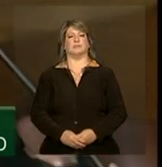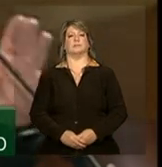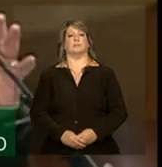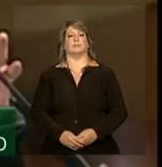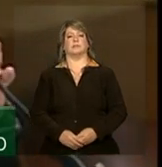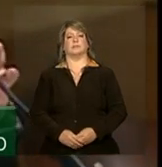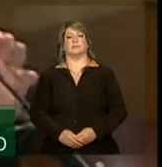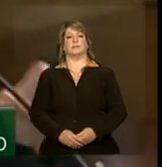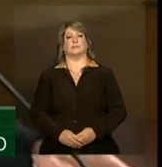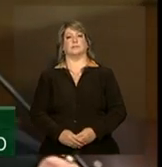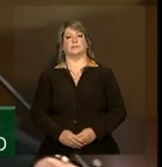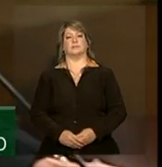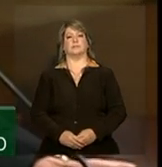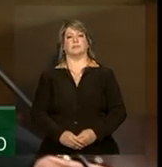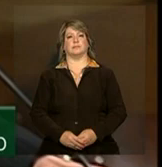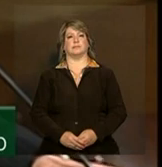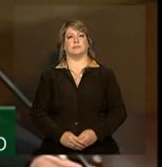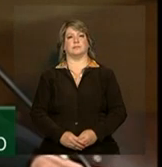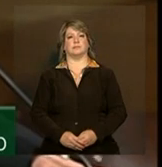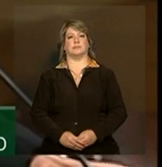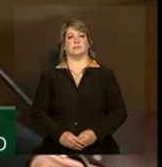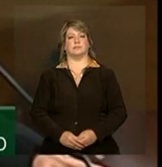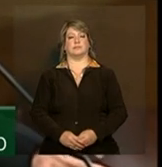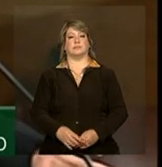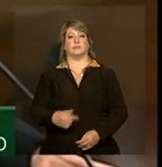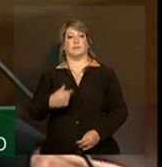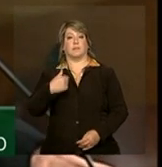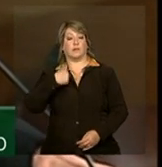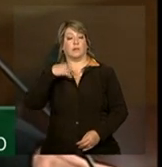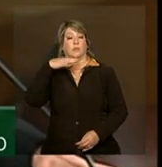Considero que é premonitório do